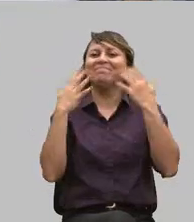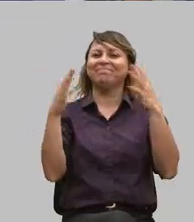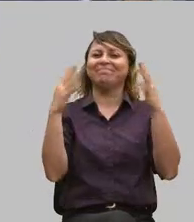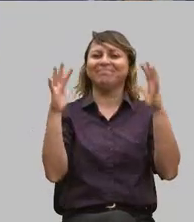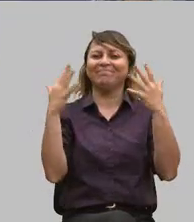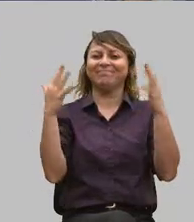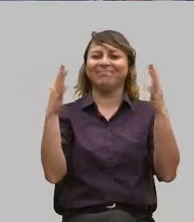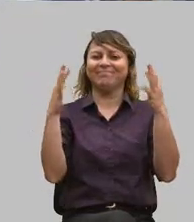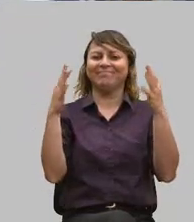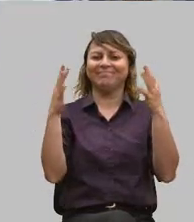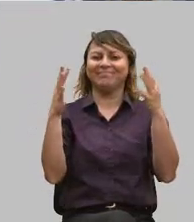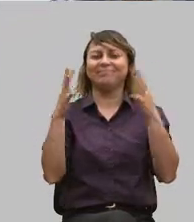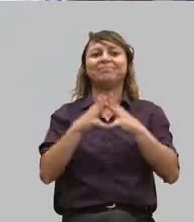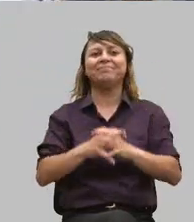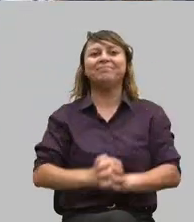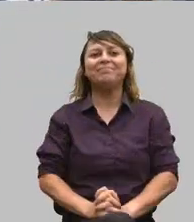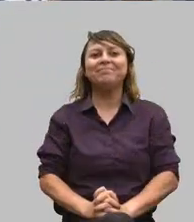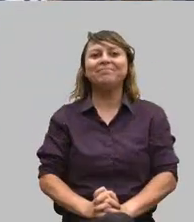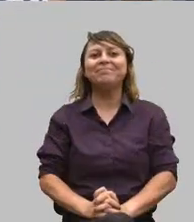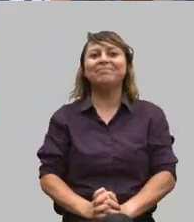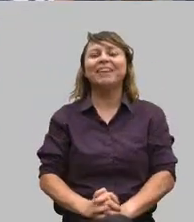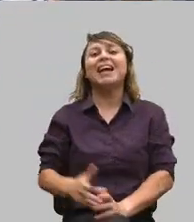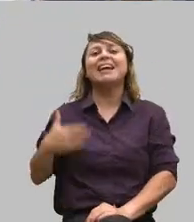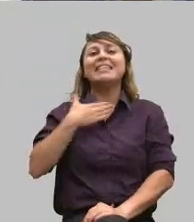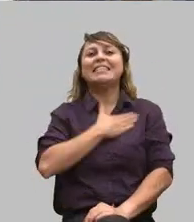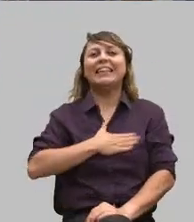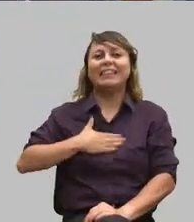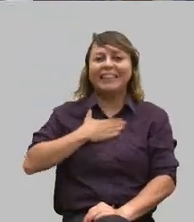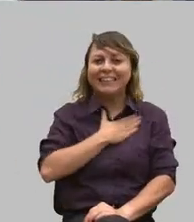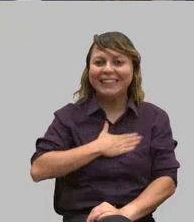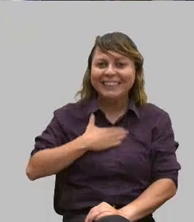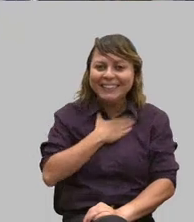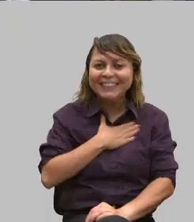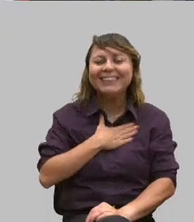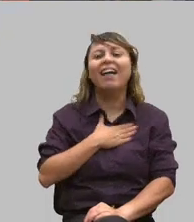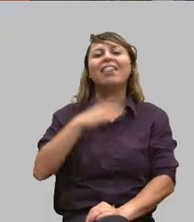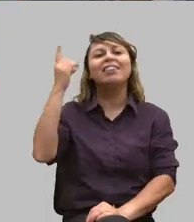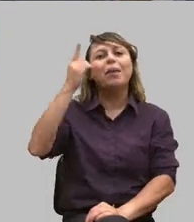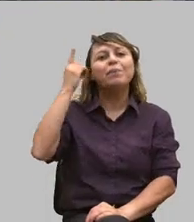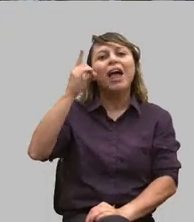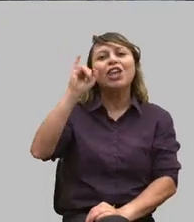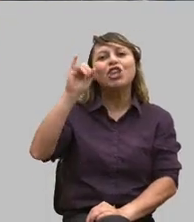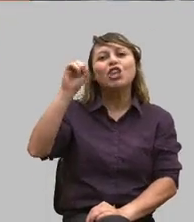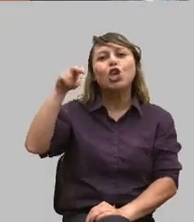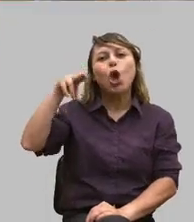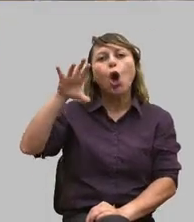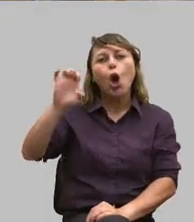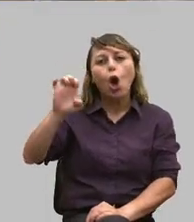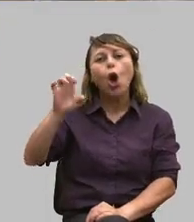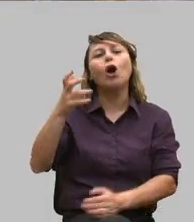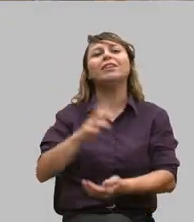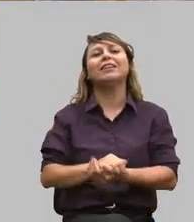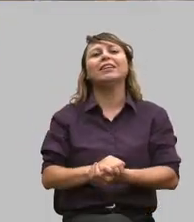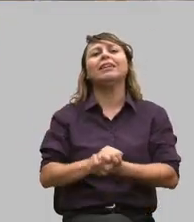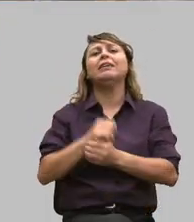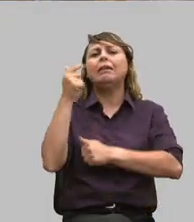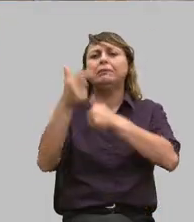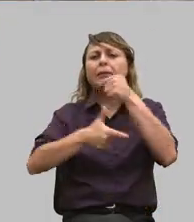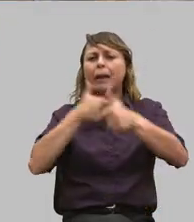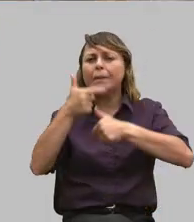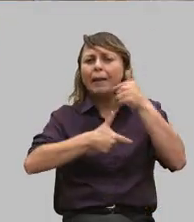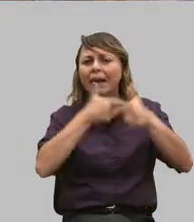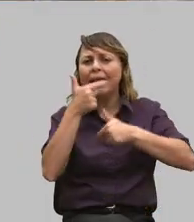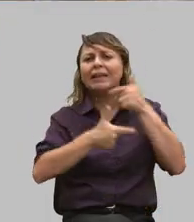Obrigada essa querida deputada eone né que tanto tem prestado serviços a